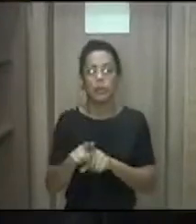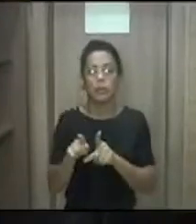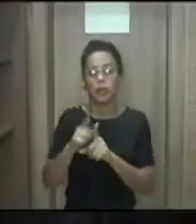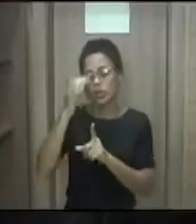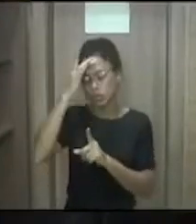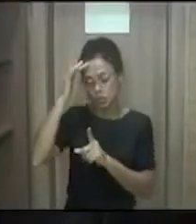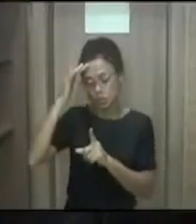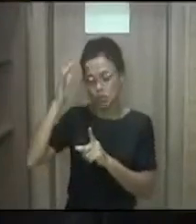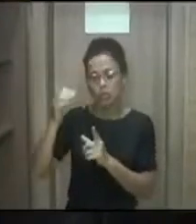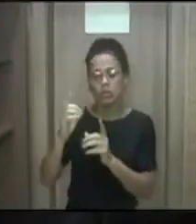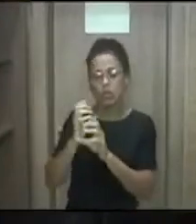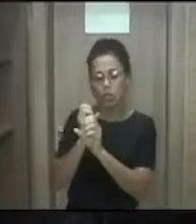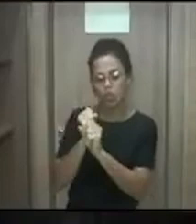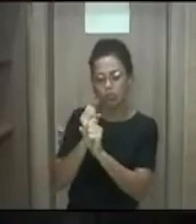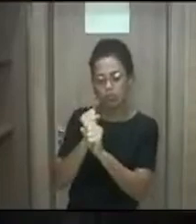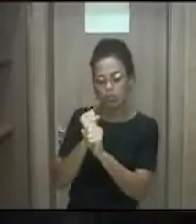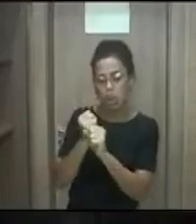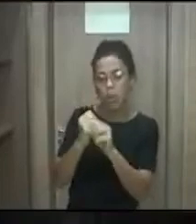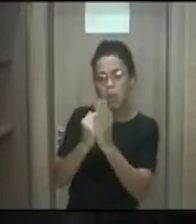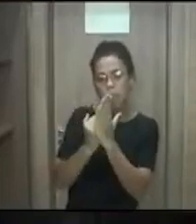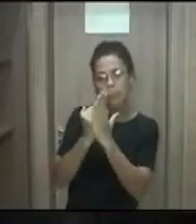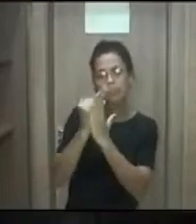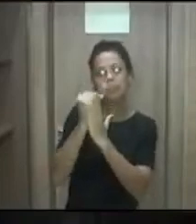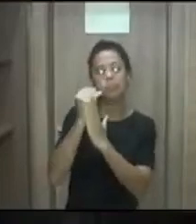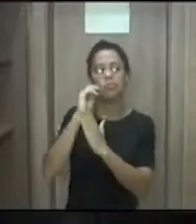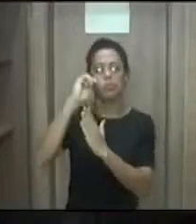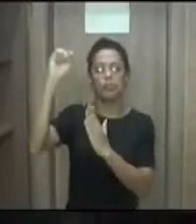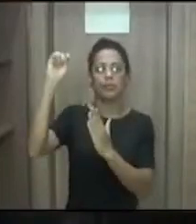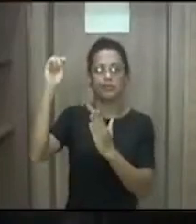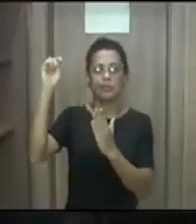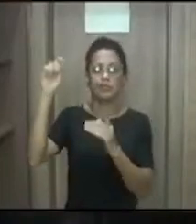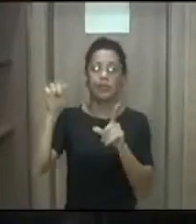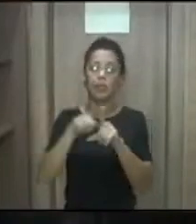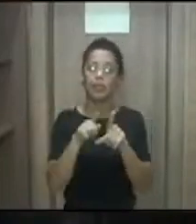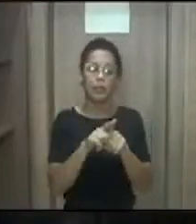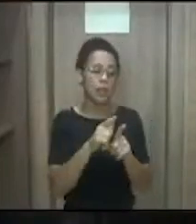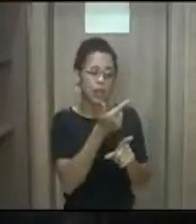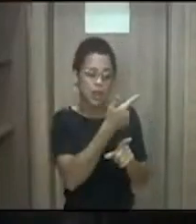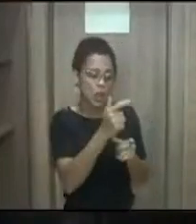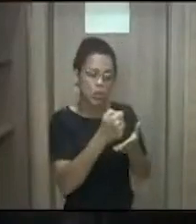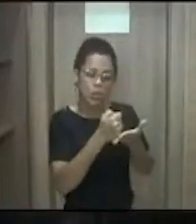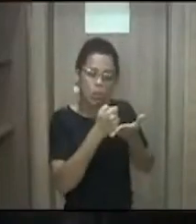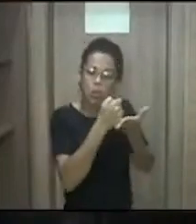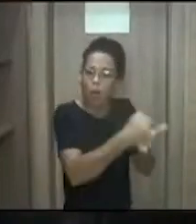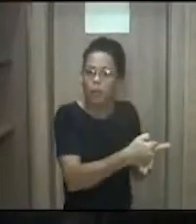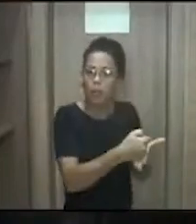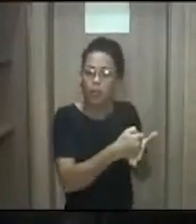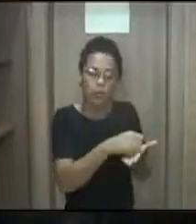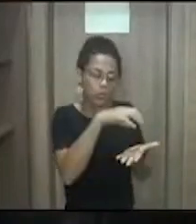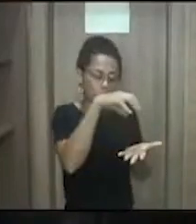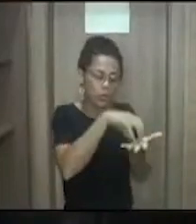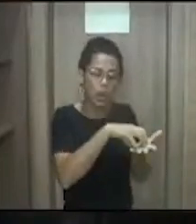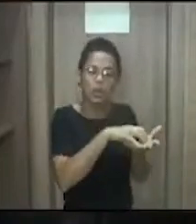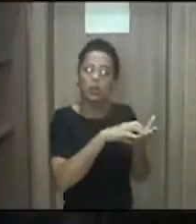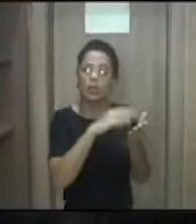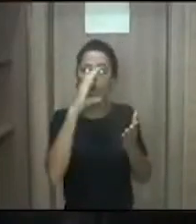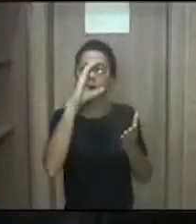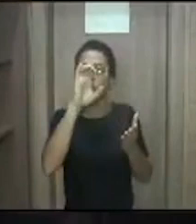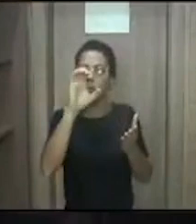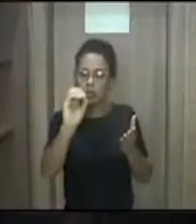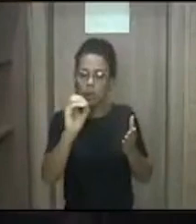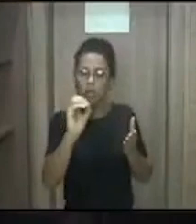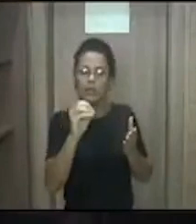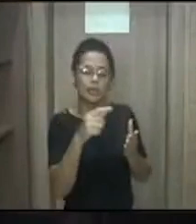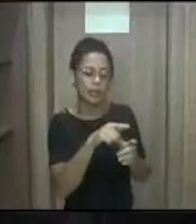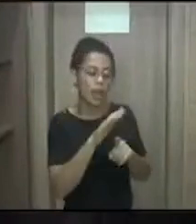exodontias e uma baixa cobertura de centro de especialidade odontológica que garante ali